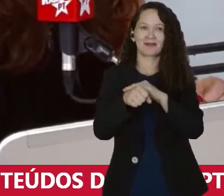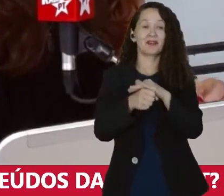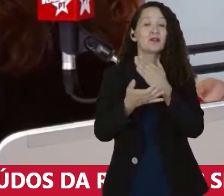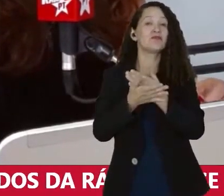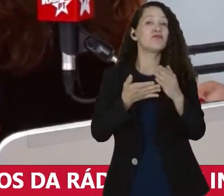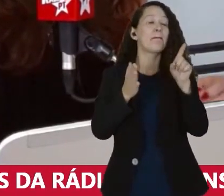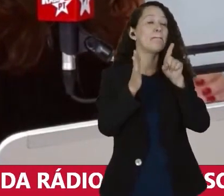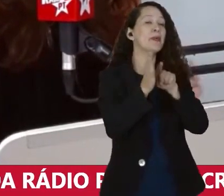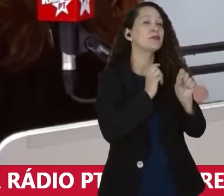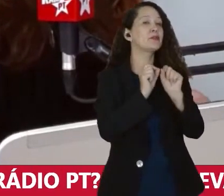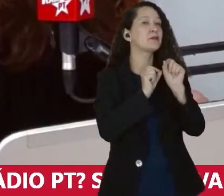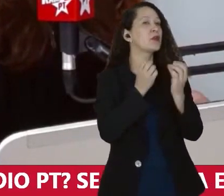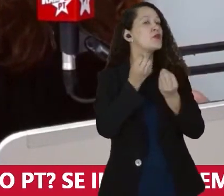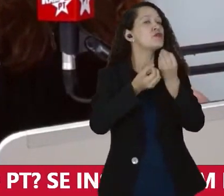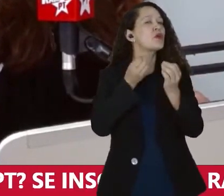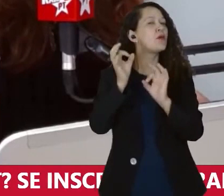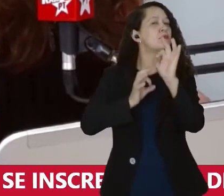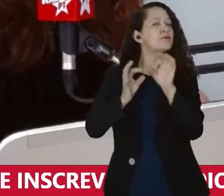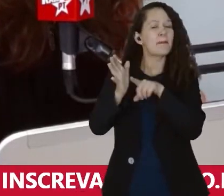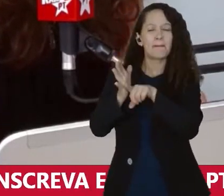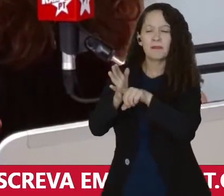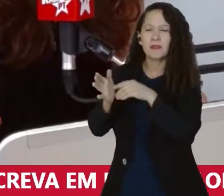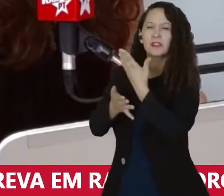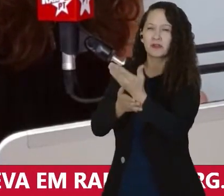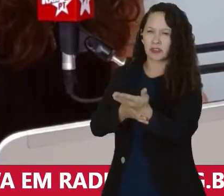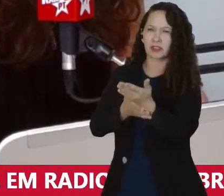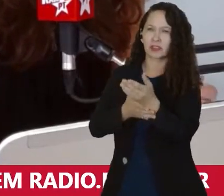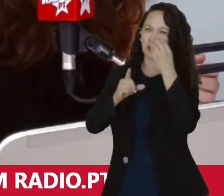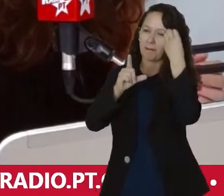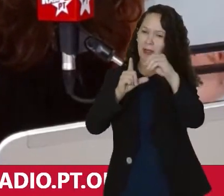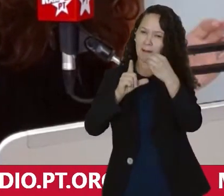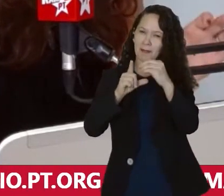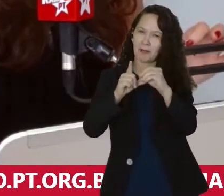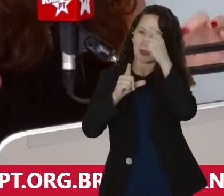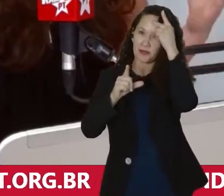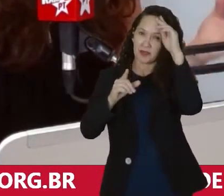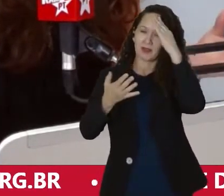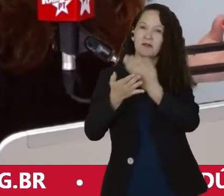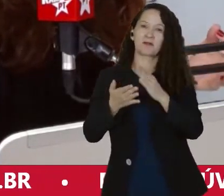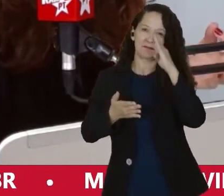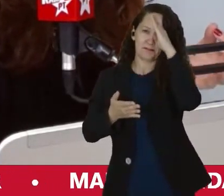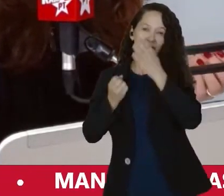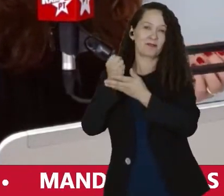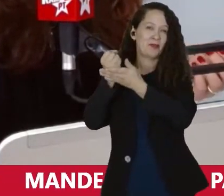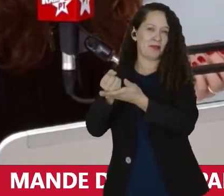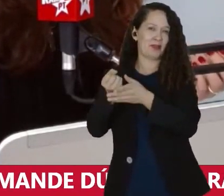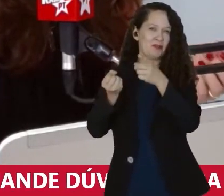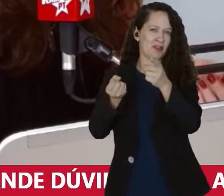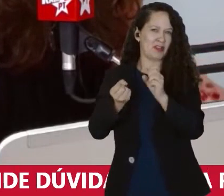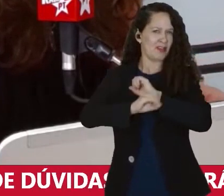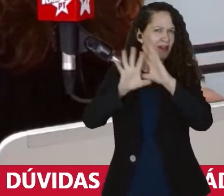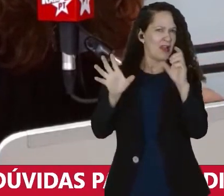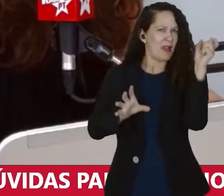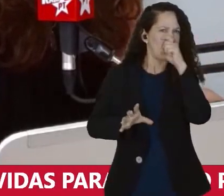começar perguntando como é que funciona essa pesquisa de vocês dos posts dos bolsonaristas, porque vocês não só desmentiam